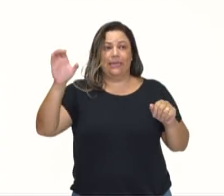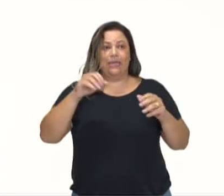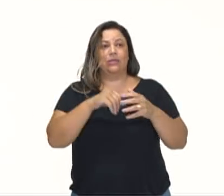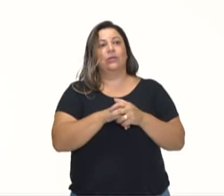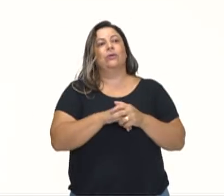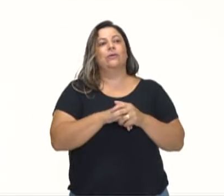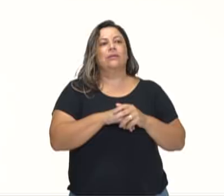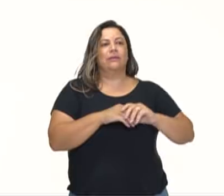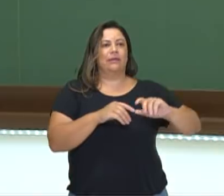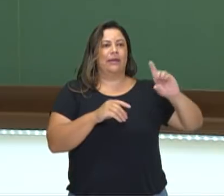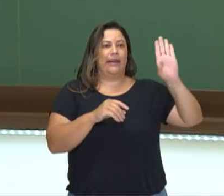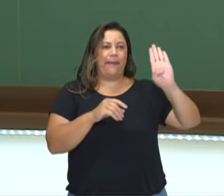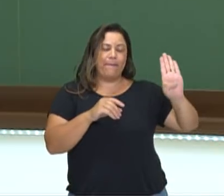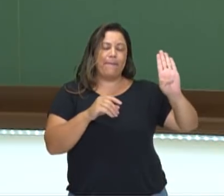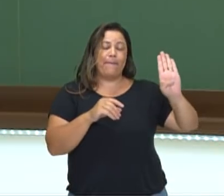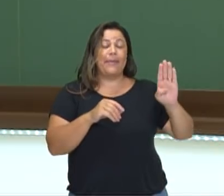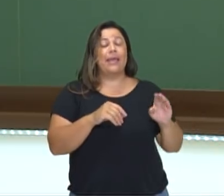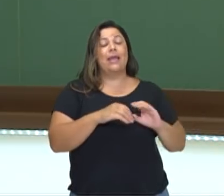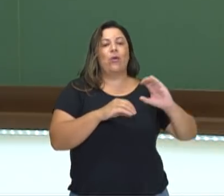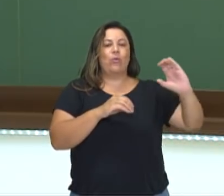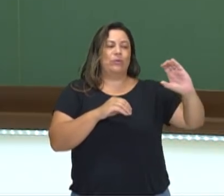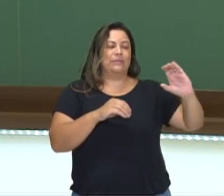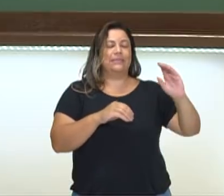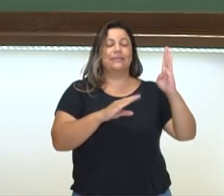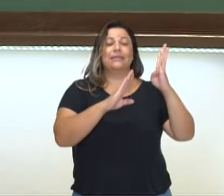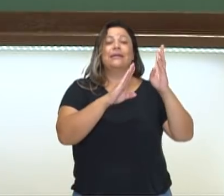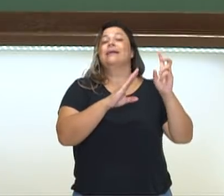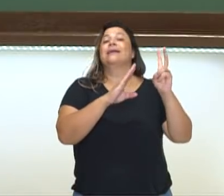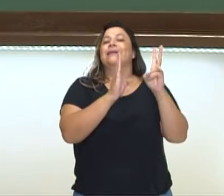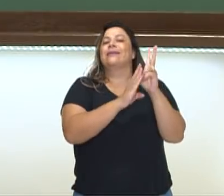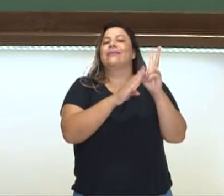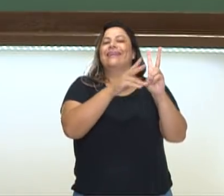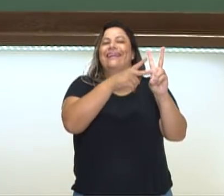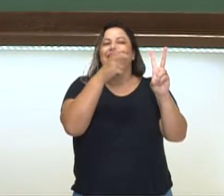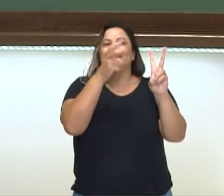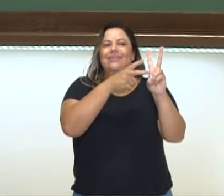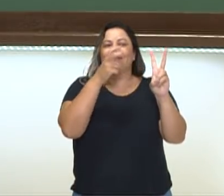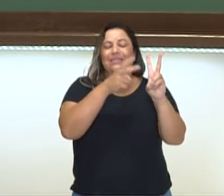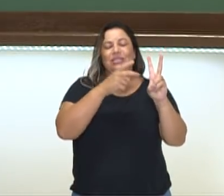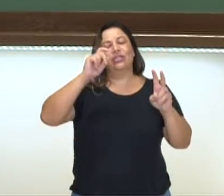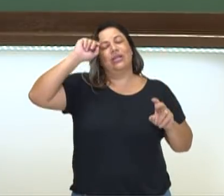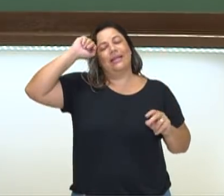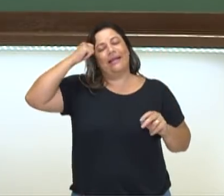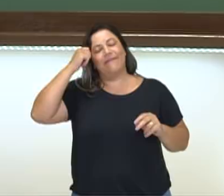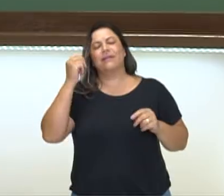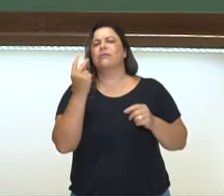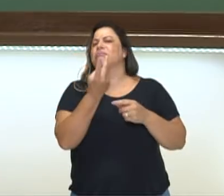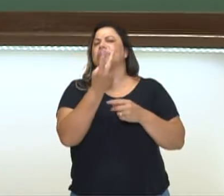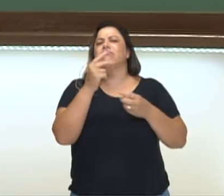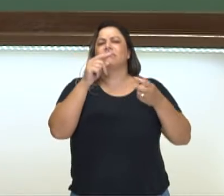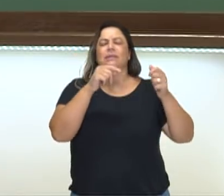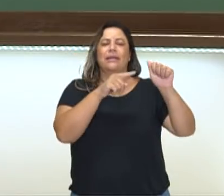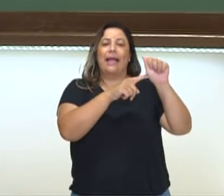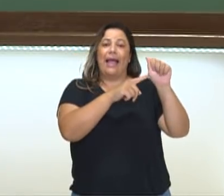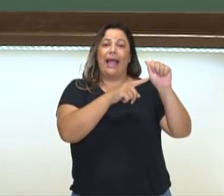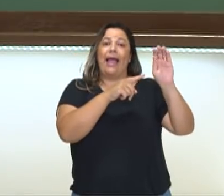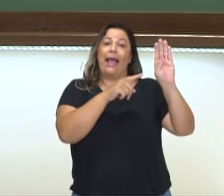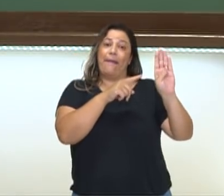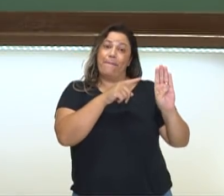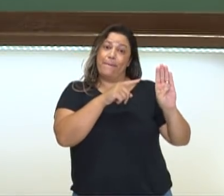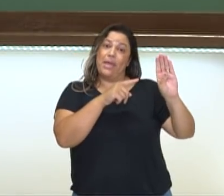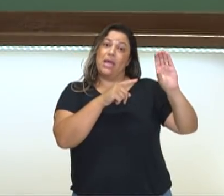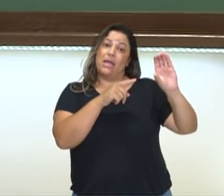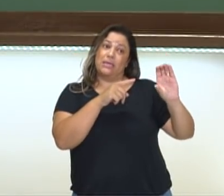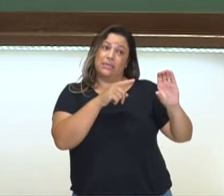e africana. O que será que a congada engloba? Quais são as duas culturas que transparecem na congada? Letra